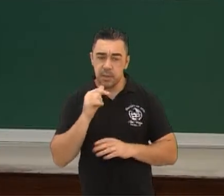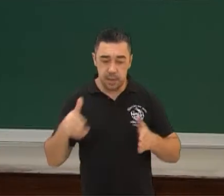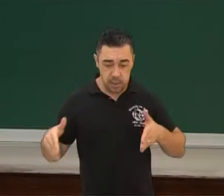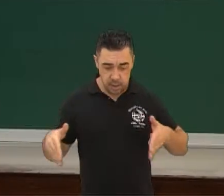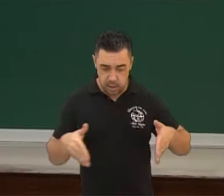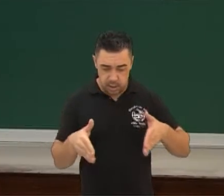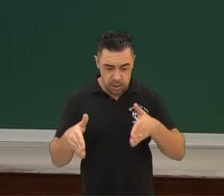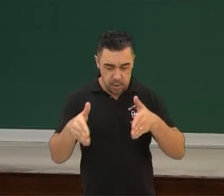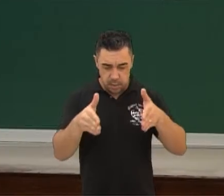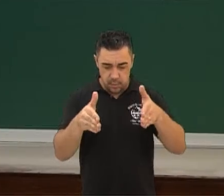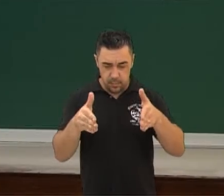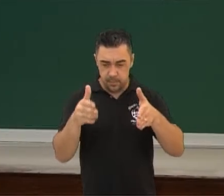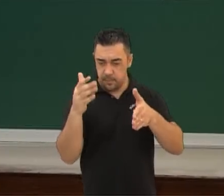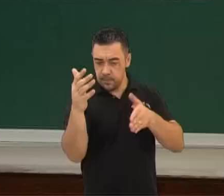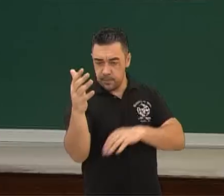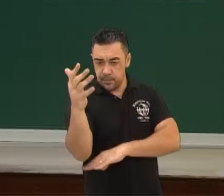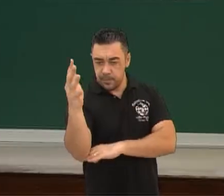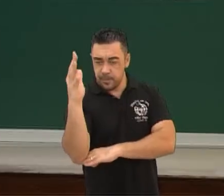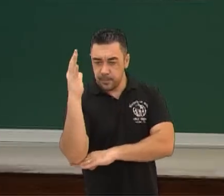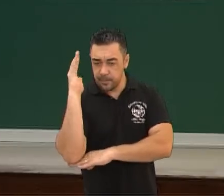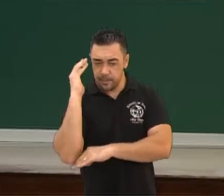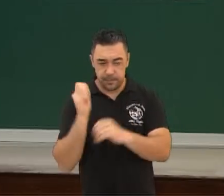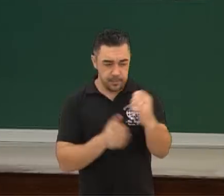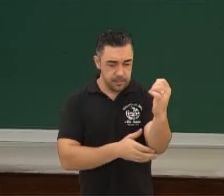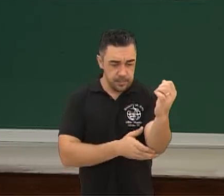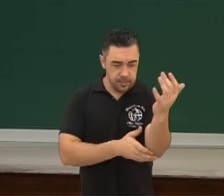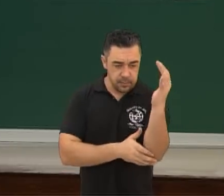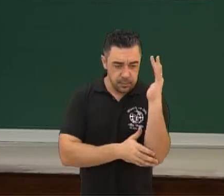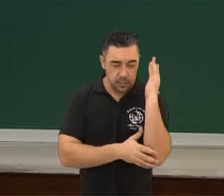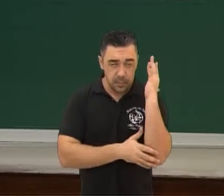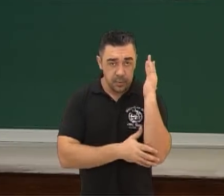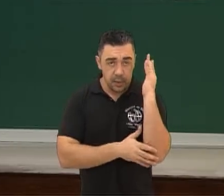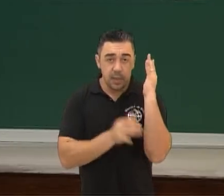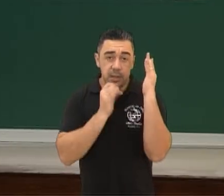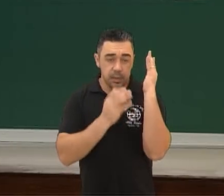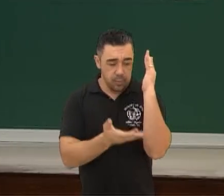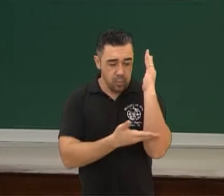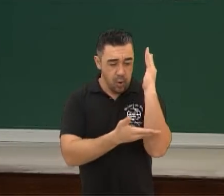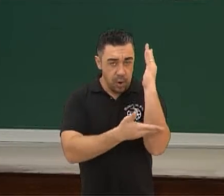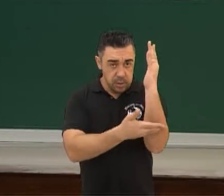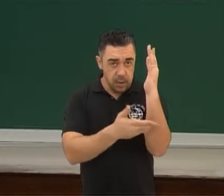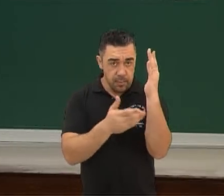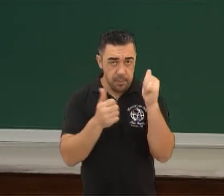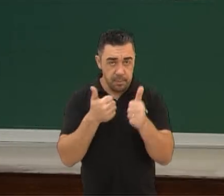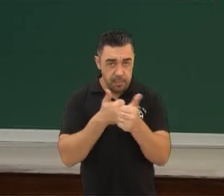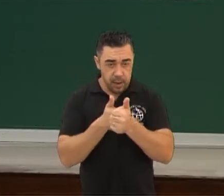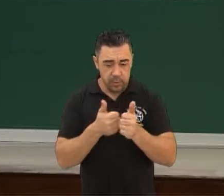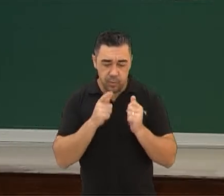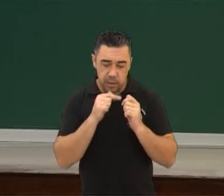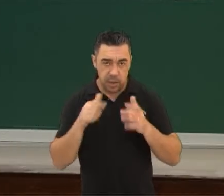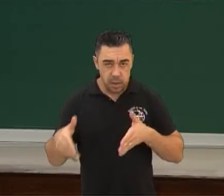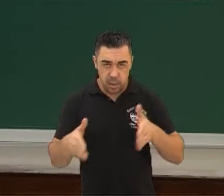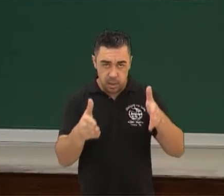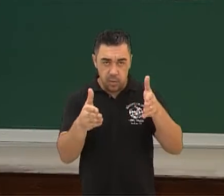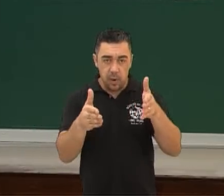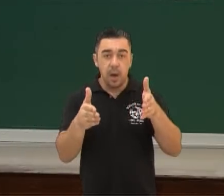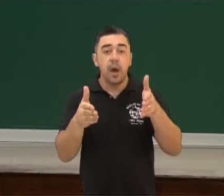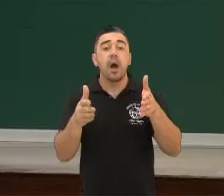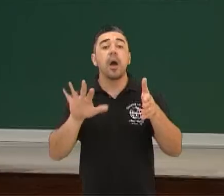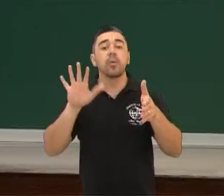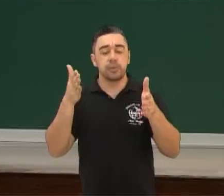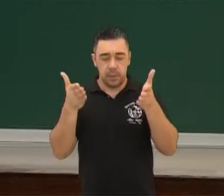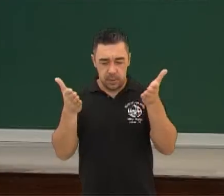protegendo os rios. Então, quando se retira essa mata ciliar, os rios podem sofrer